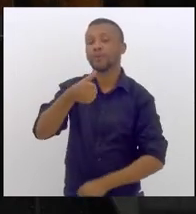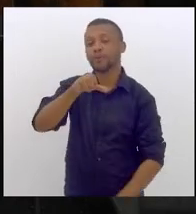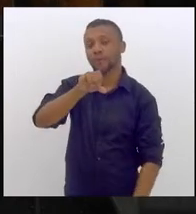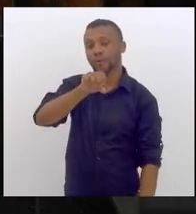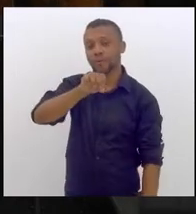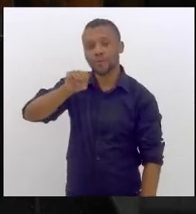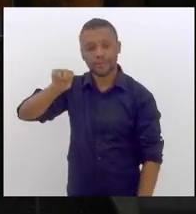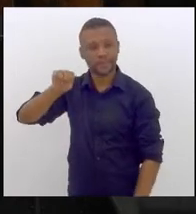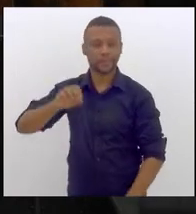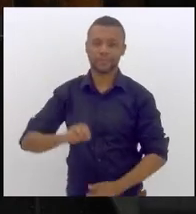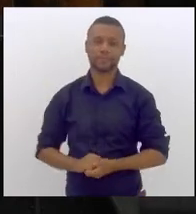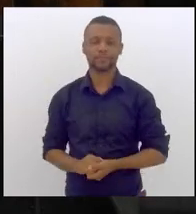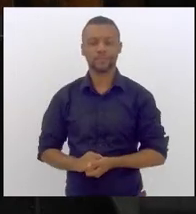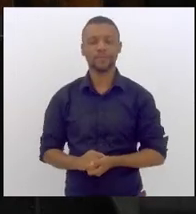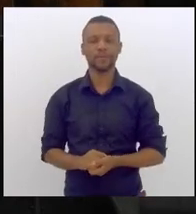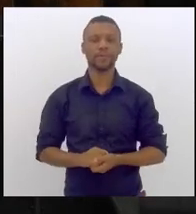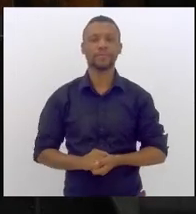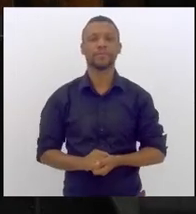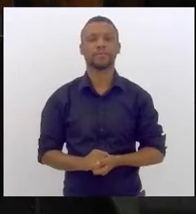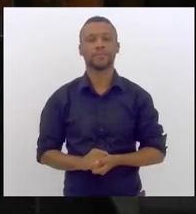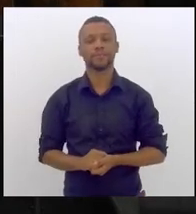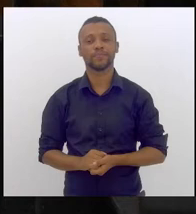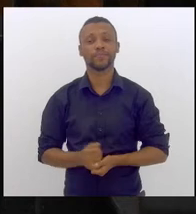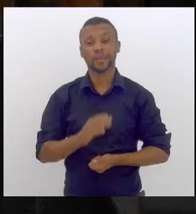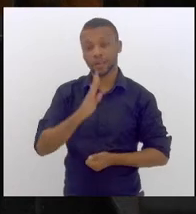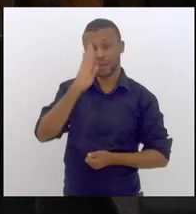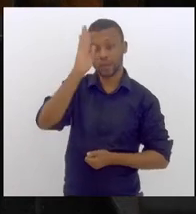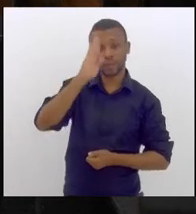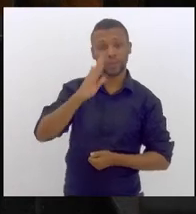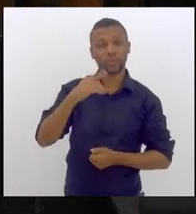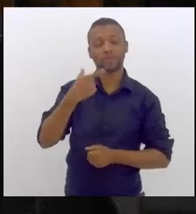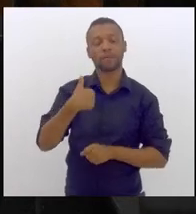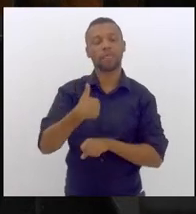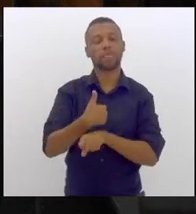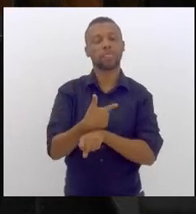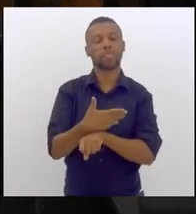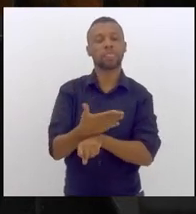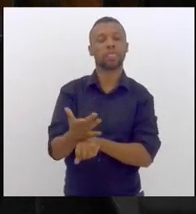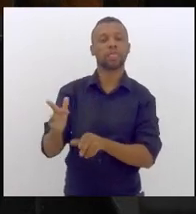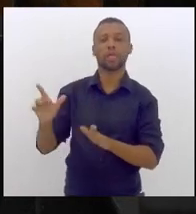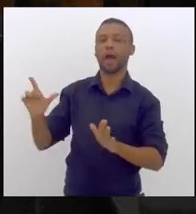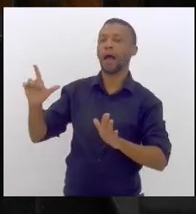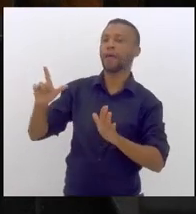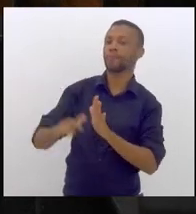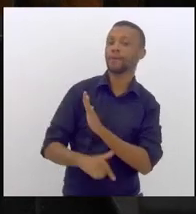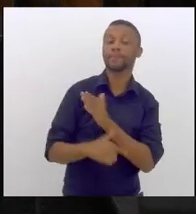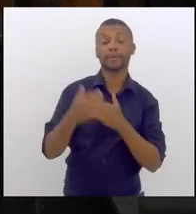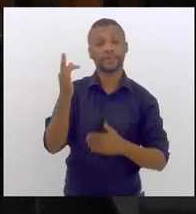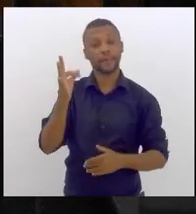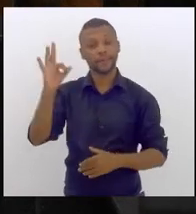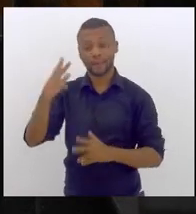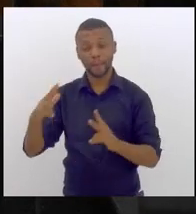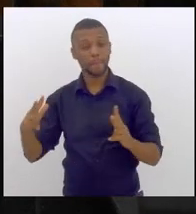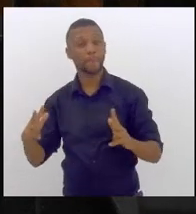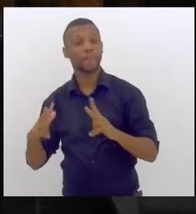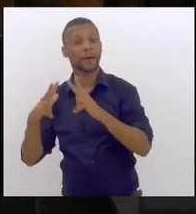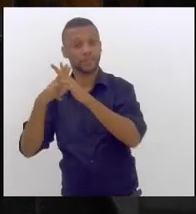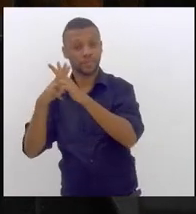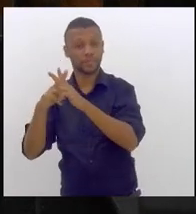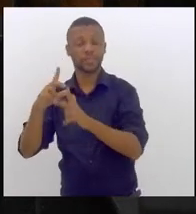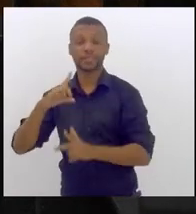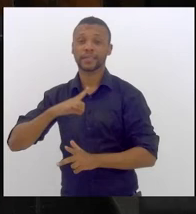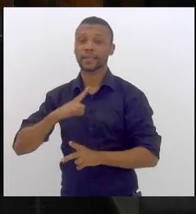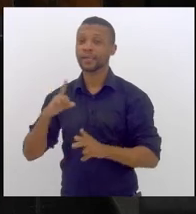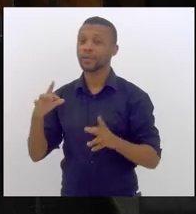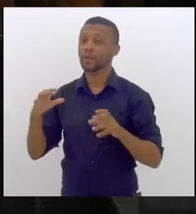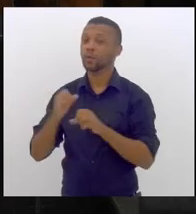1900. E no Brasil a gente está num atraso. Na França você tem, em Paris, você tem